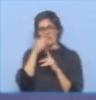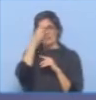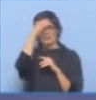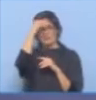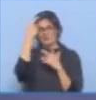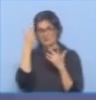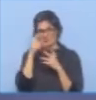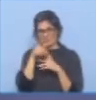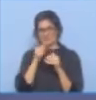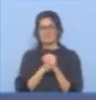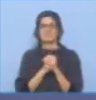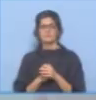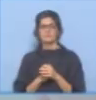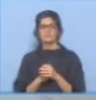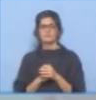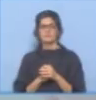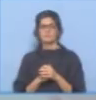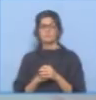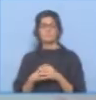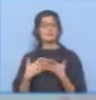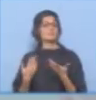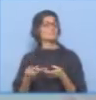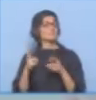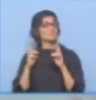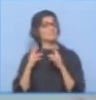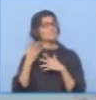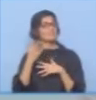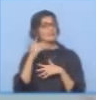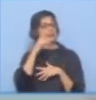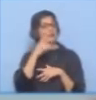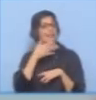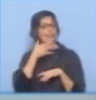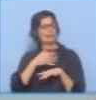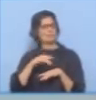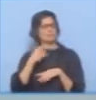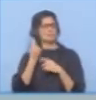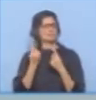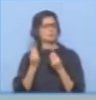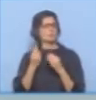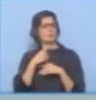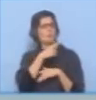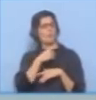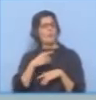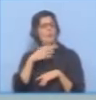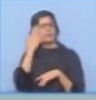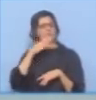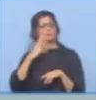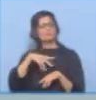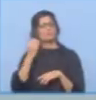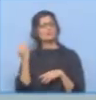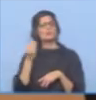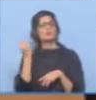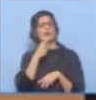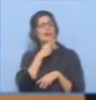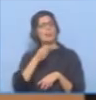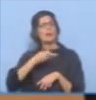é que vai anunciar. Exatamente. Exatamente. Resta-me desejar que seja uma grande experiência esta da Jornada Mundial da Juventude no Panamá e que tudo